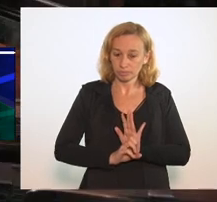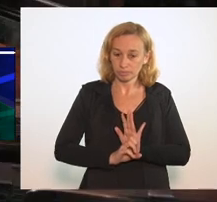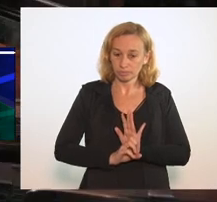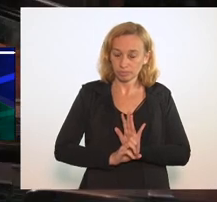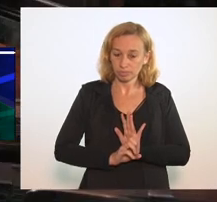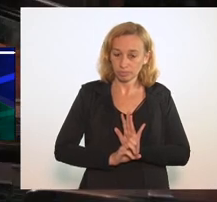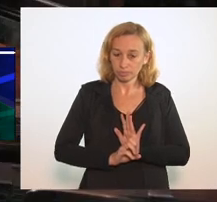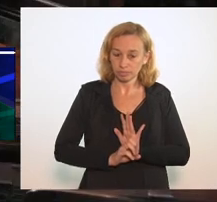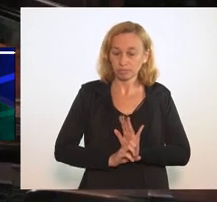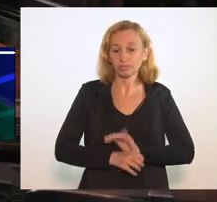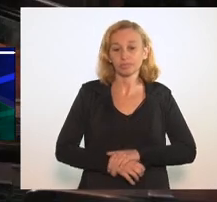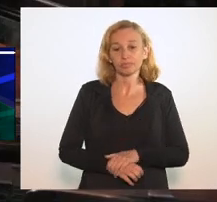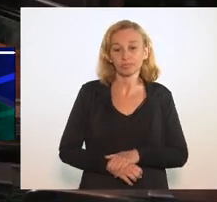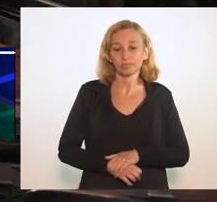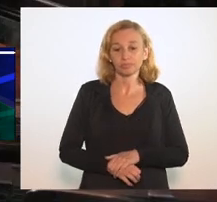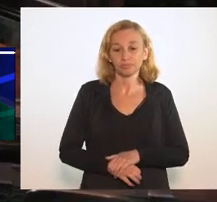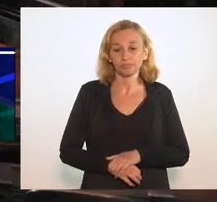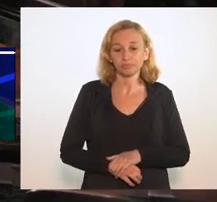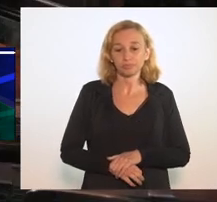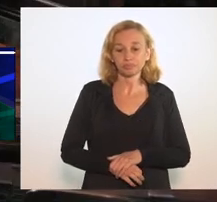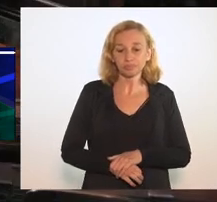Emenda aditiva.